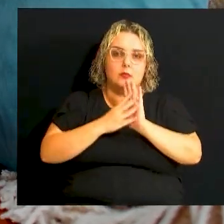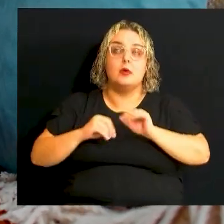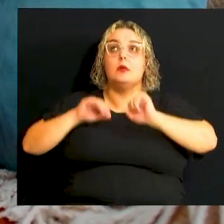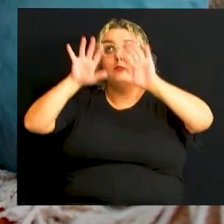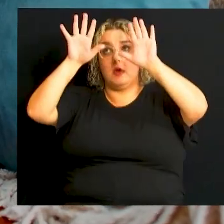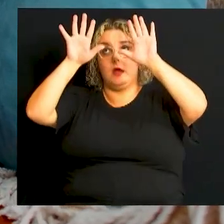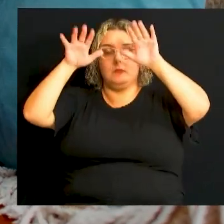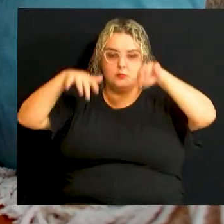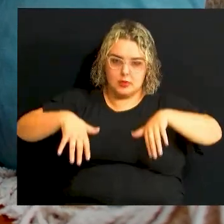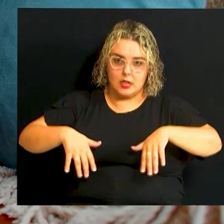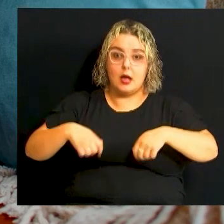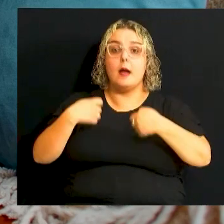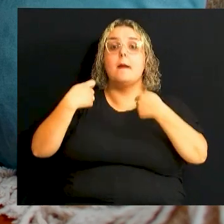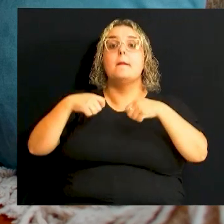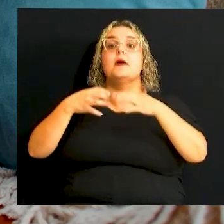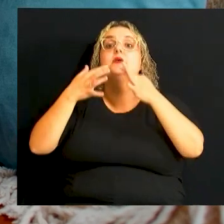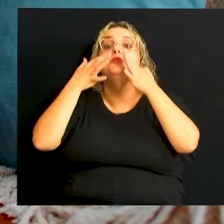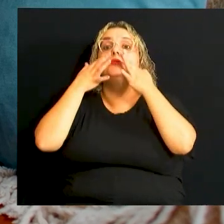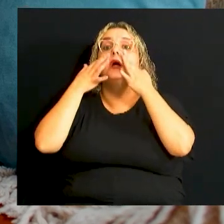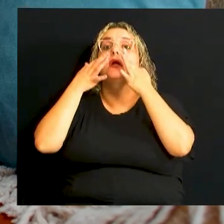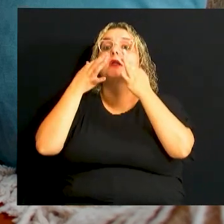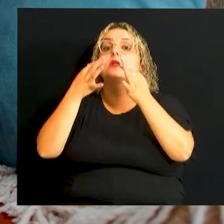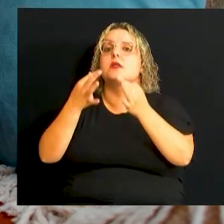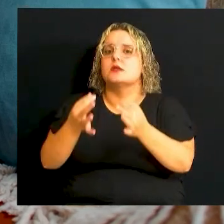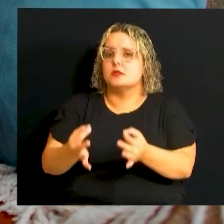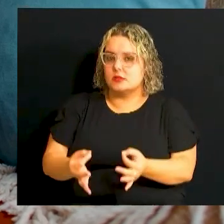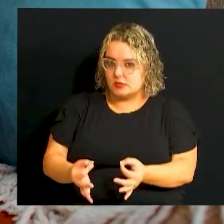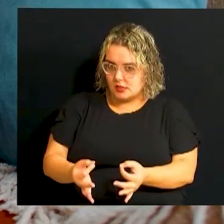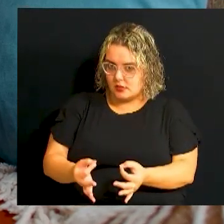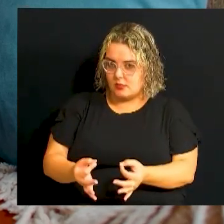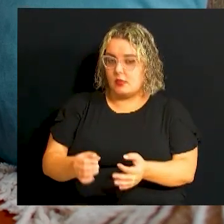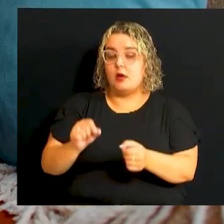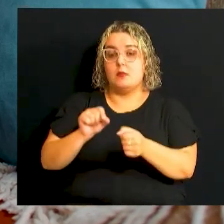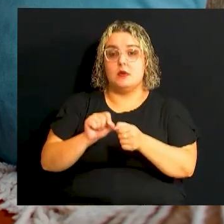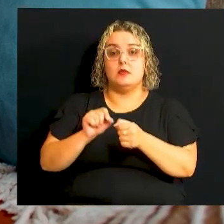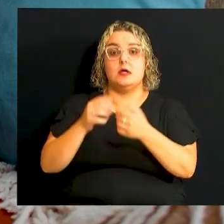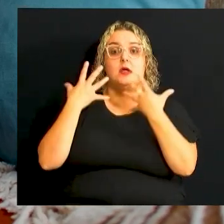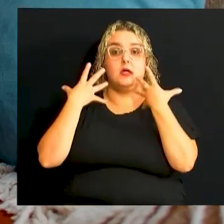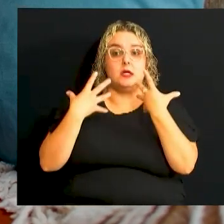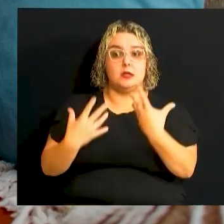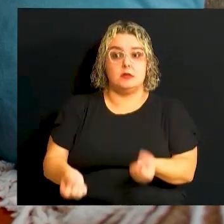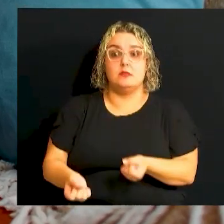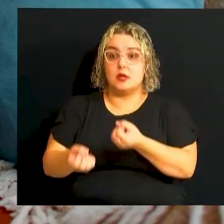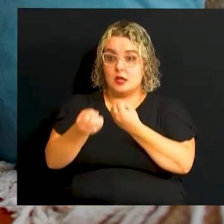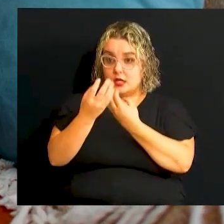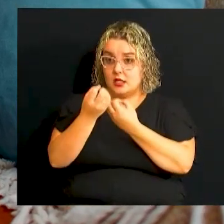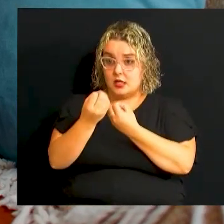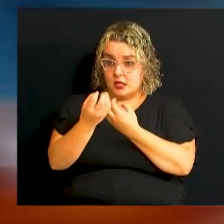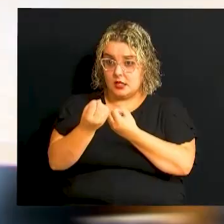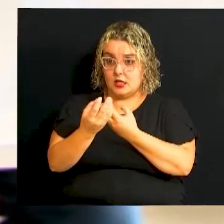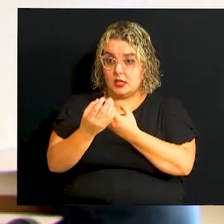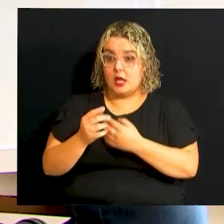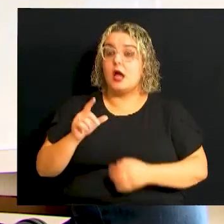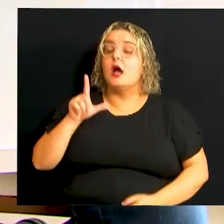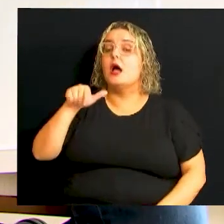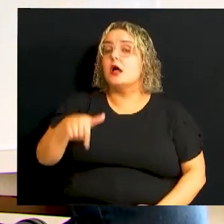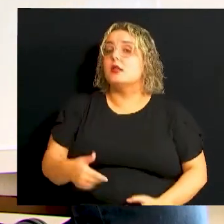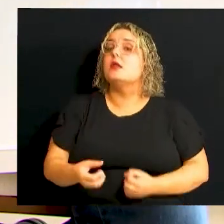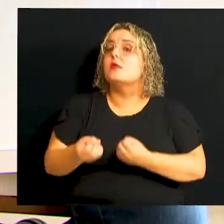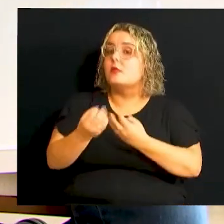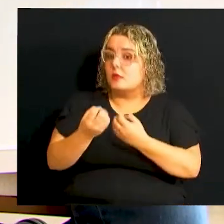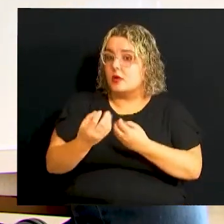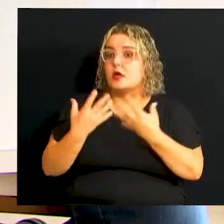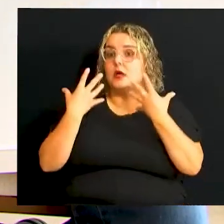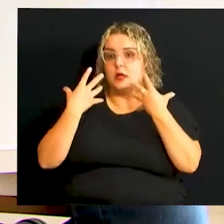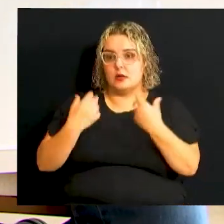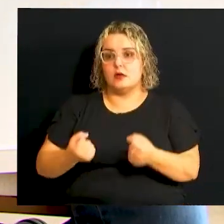imitar. Aqui, André, ela precisa de atenção para ela receber a informação. A partir